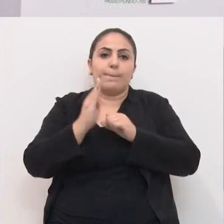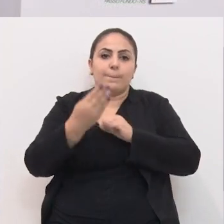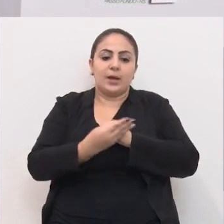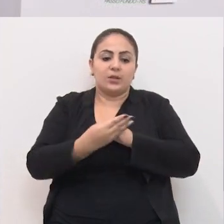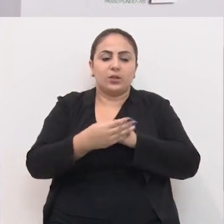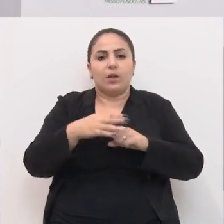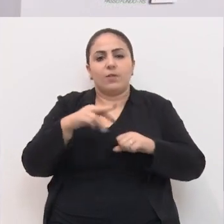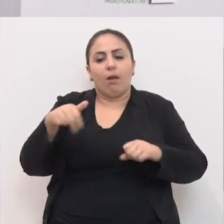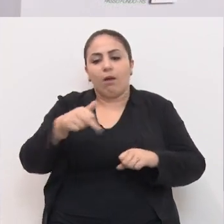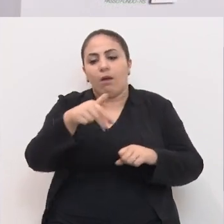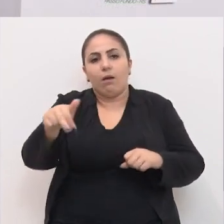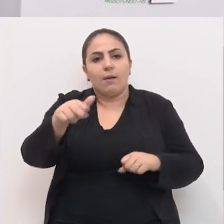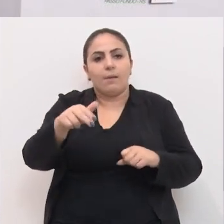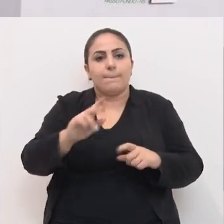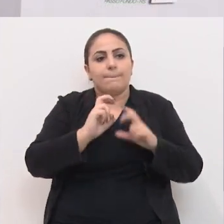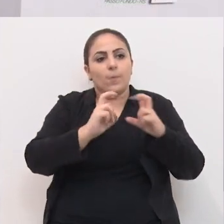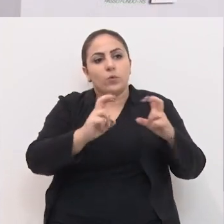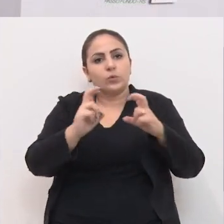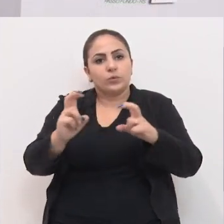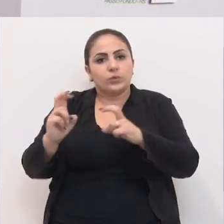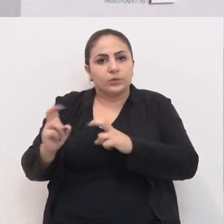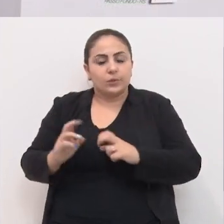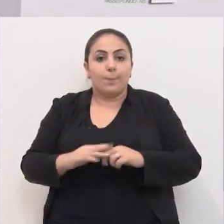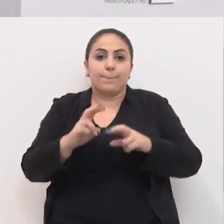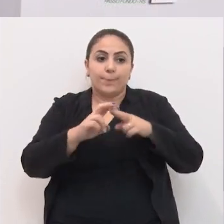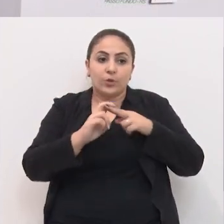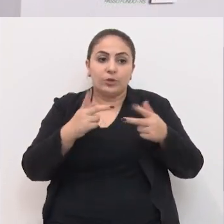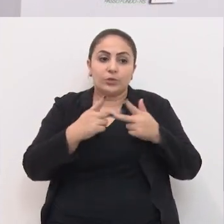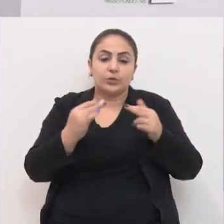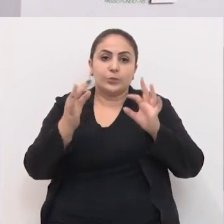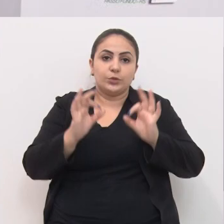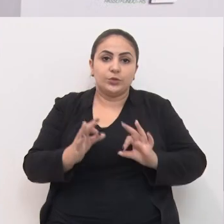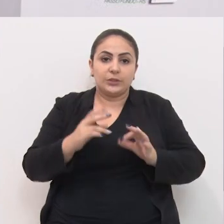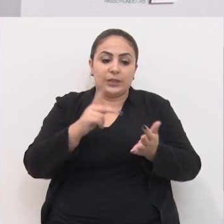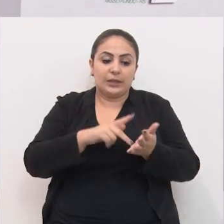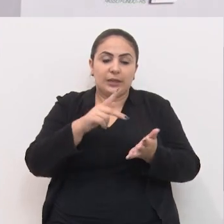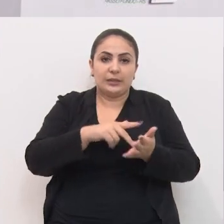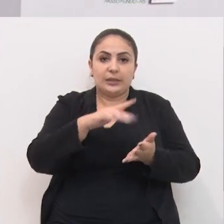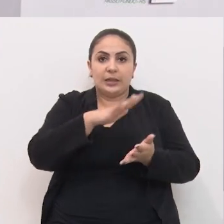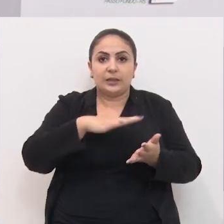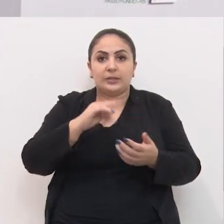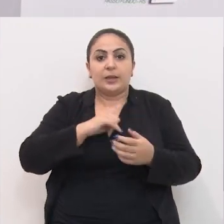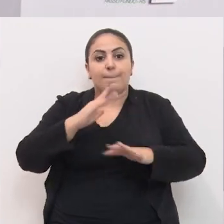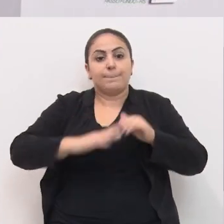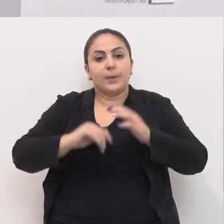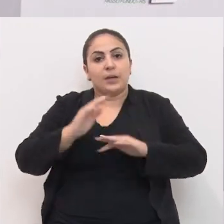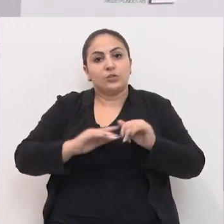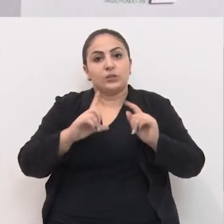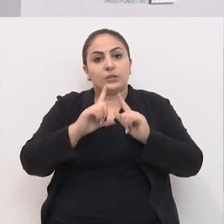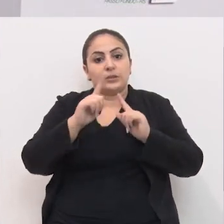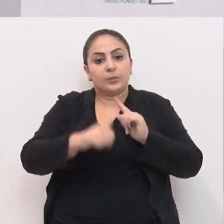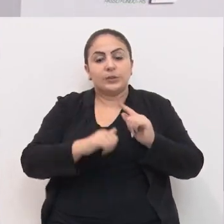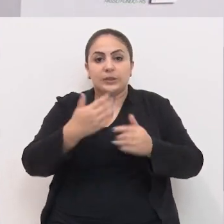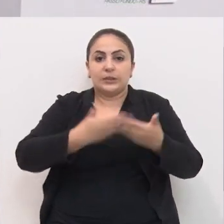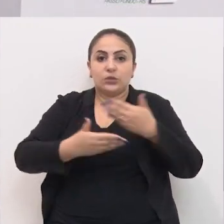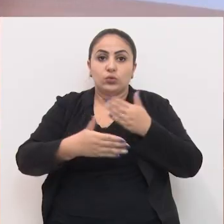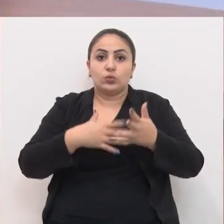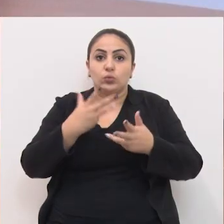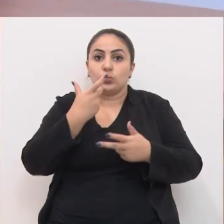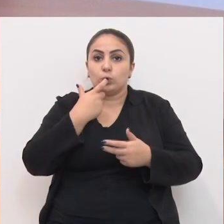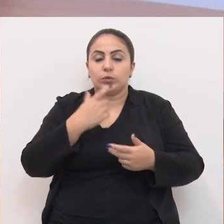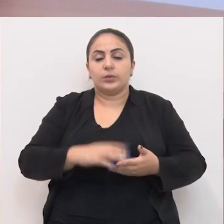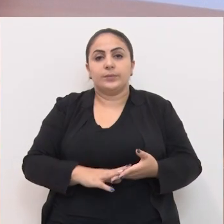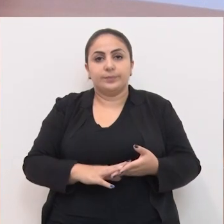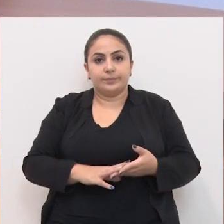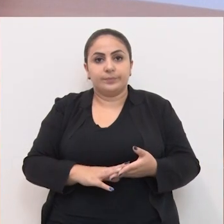problemas não só de locomoção, mas também outras necessidades especiais, para que tenham a preferência no seu bairro. Então a gente está